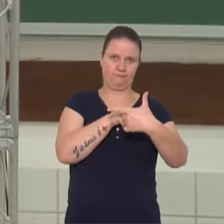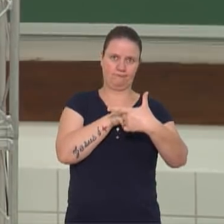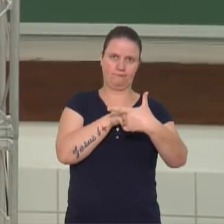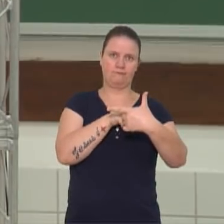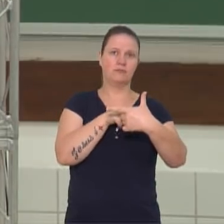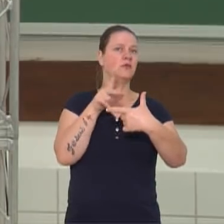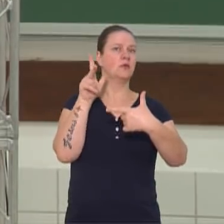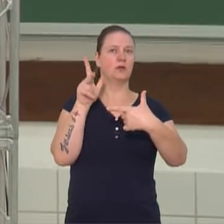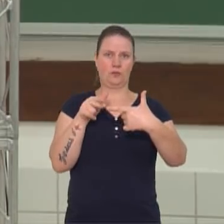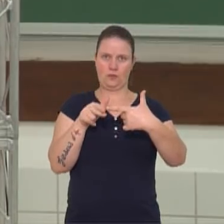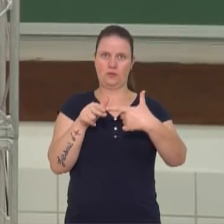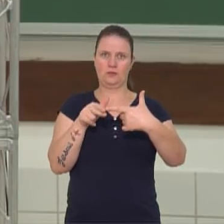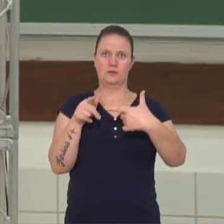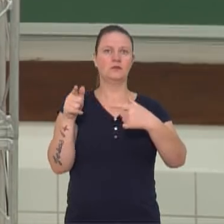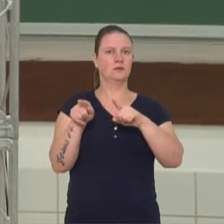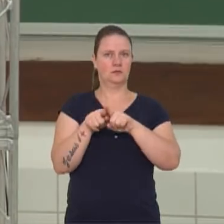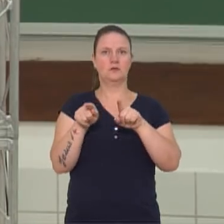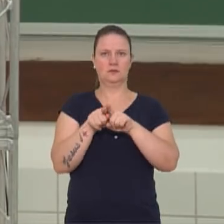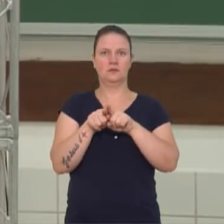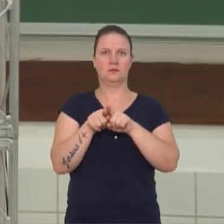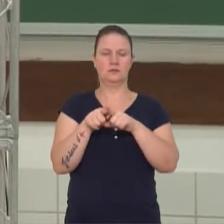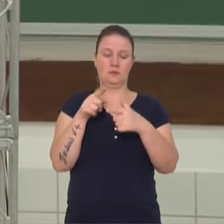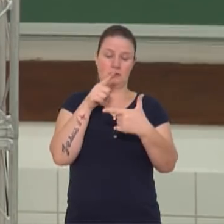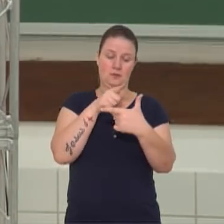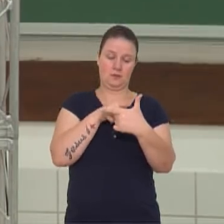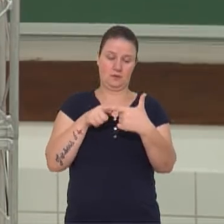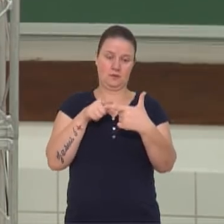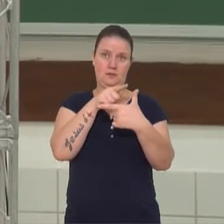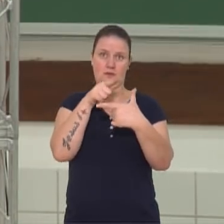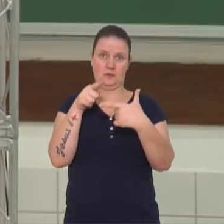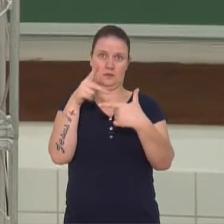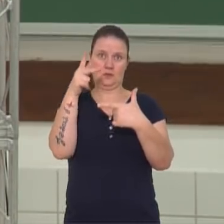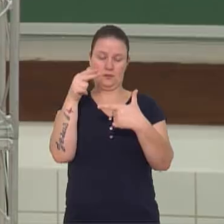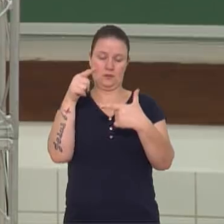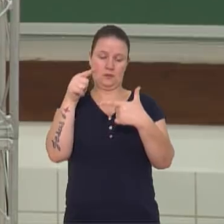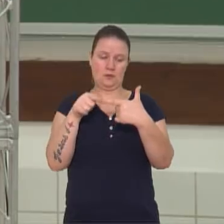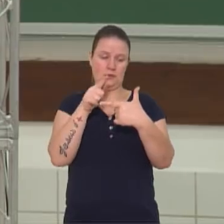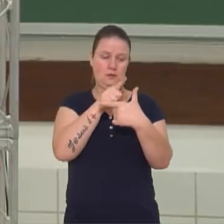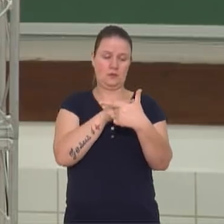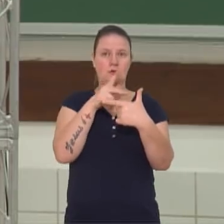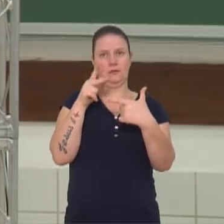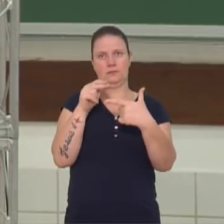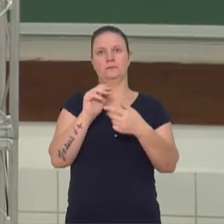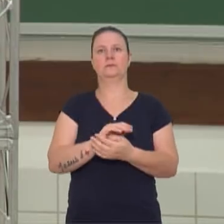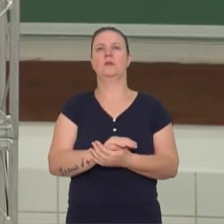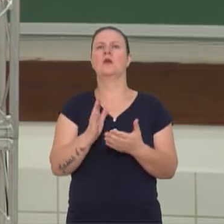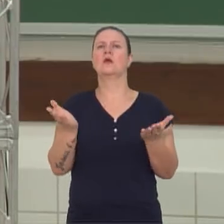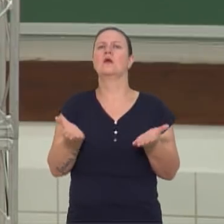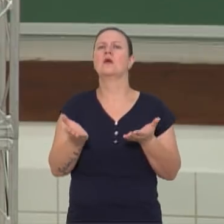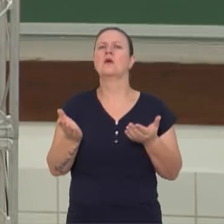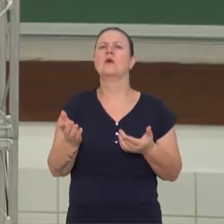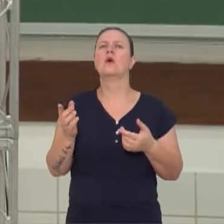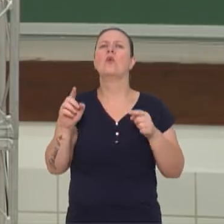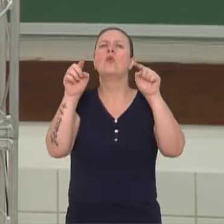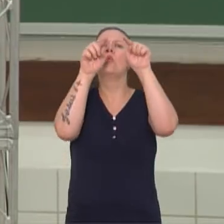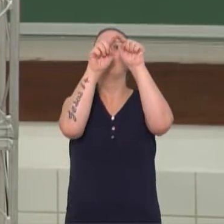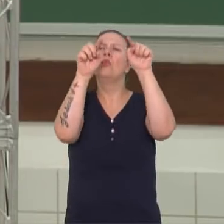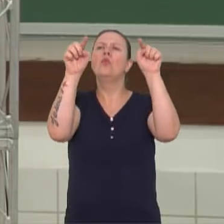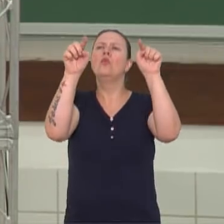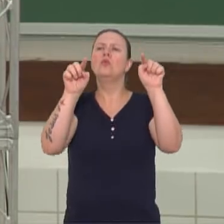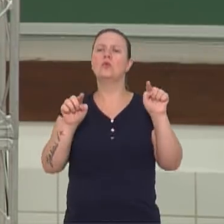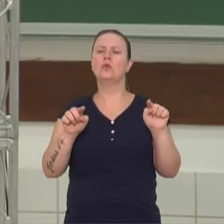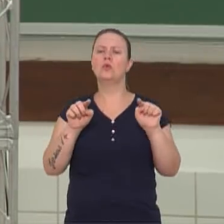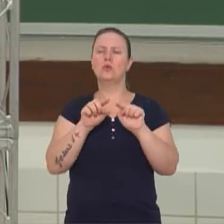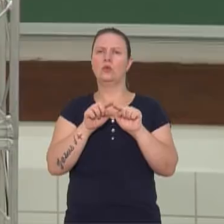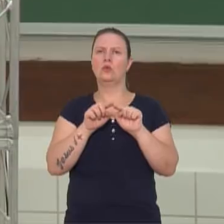medida, os outros 2 têm outras 2 mesmas medidas, certo? E o quadrado tem o quê? Os